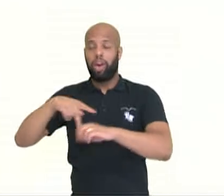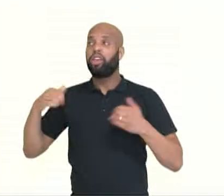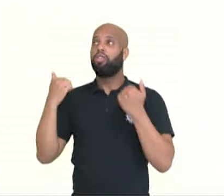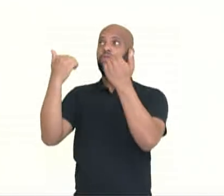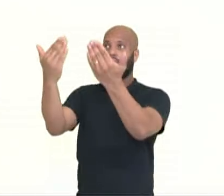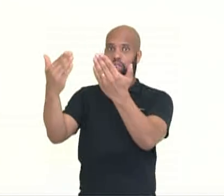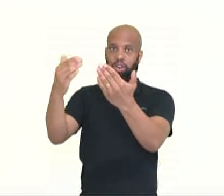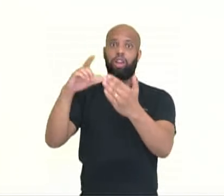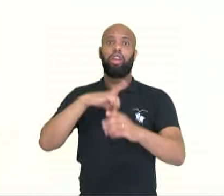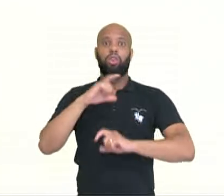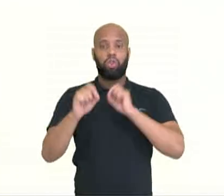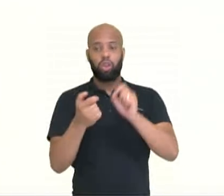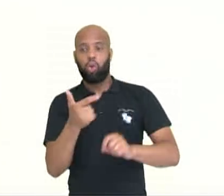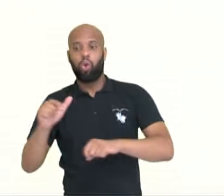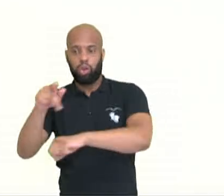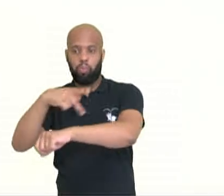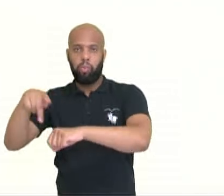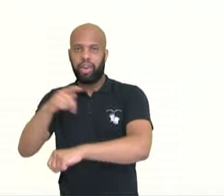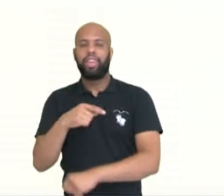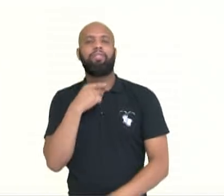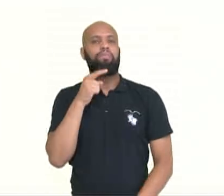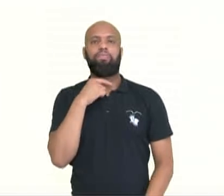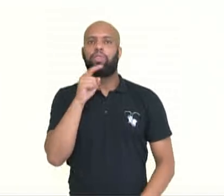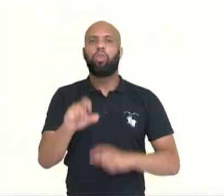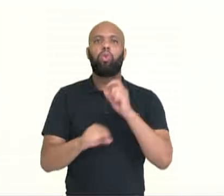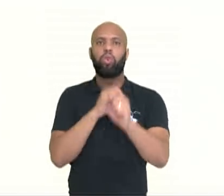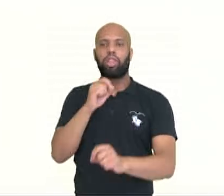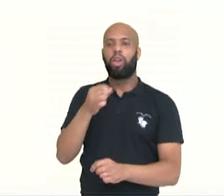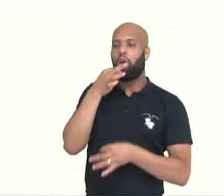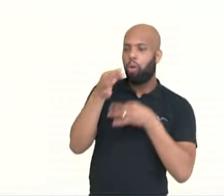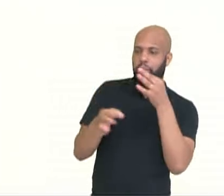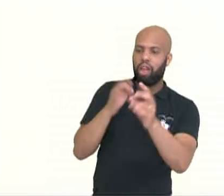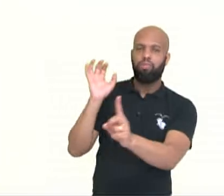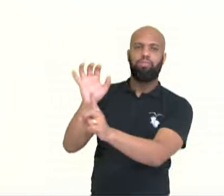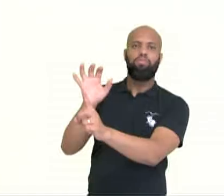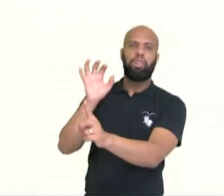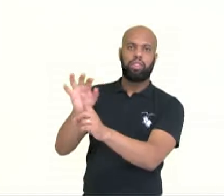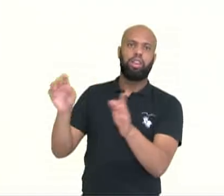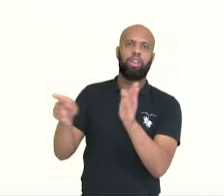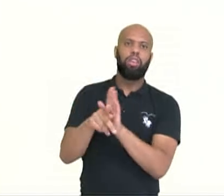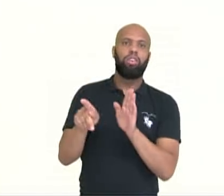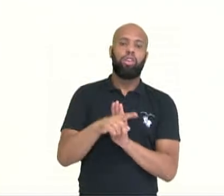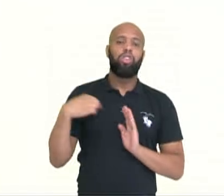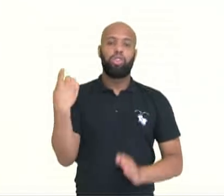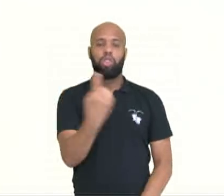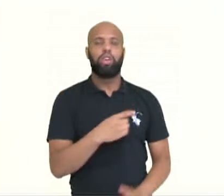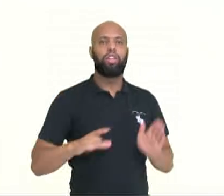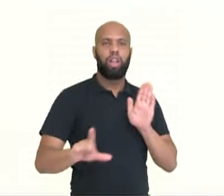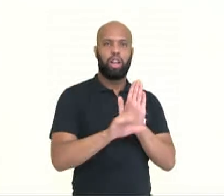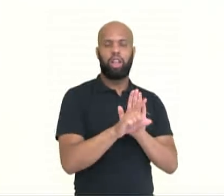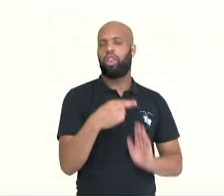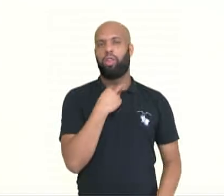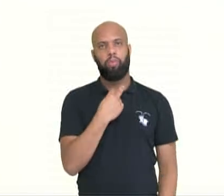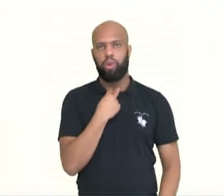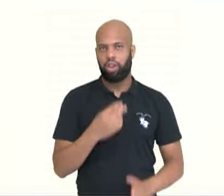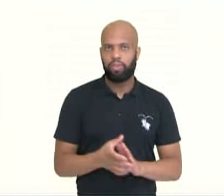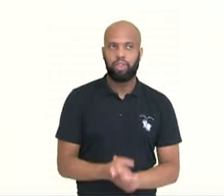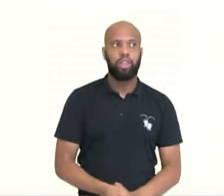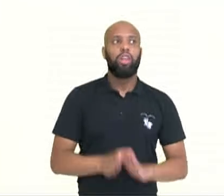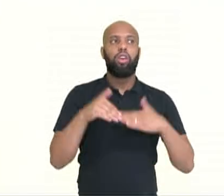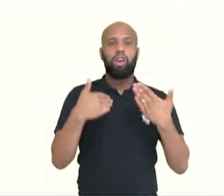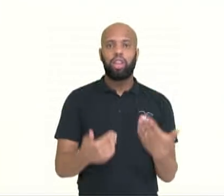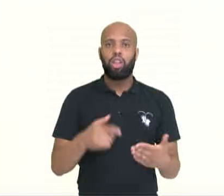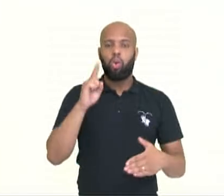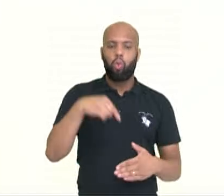externos, outras nações, não têm a capacidade de interferir nas nossas leis. Quando a gente fala então